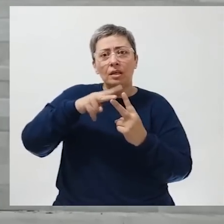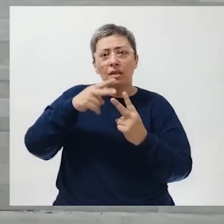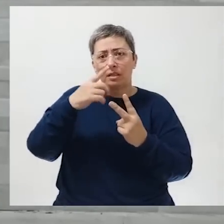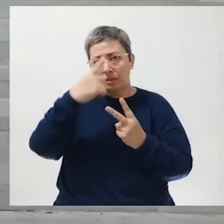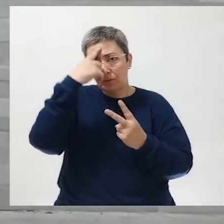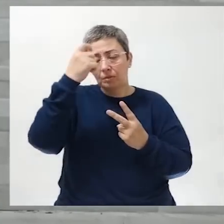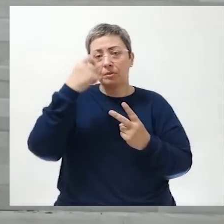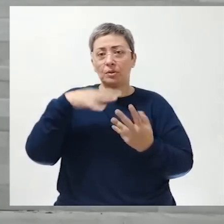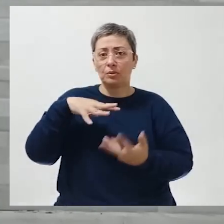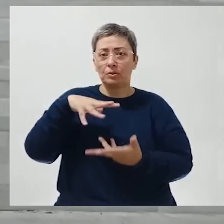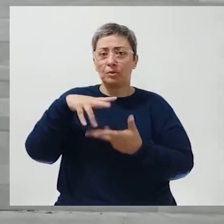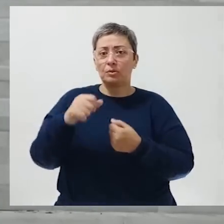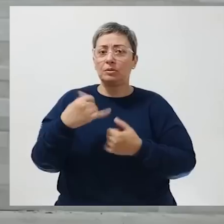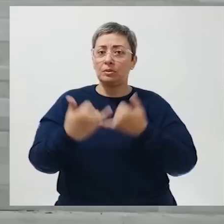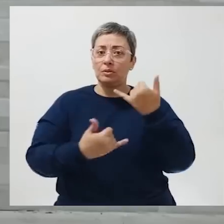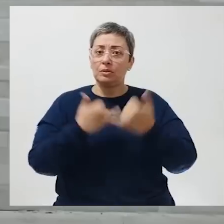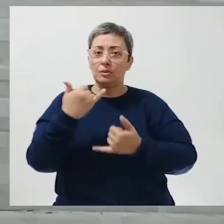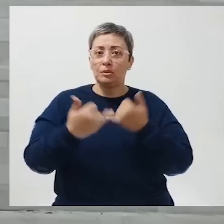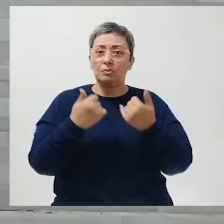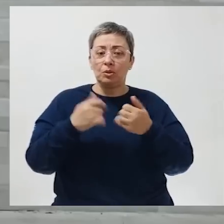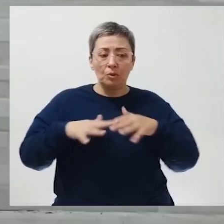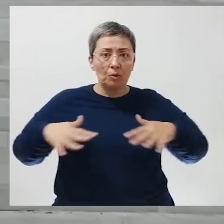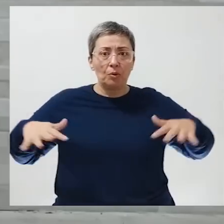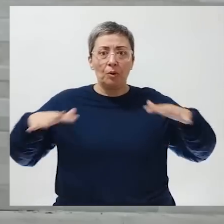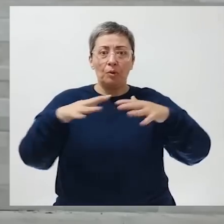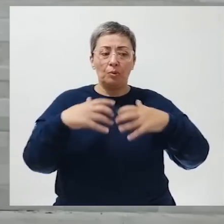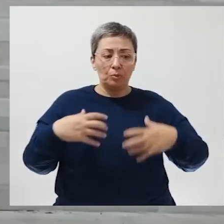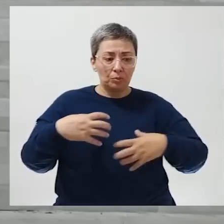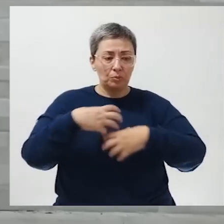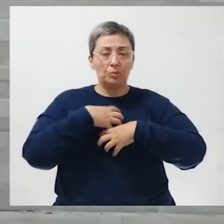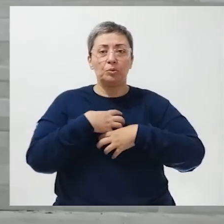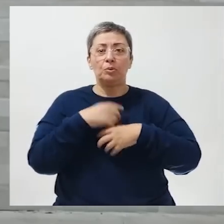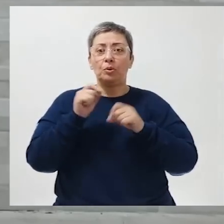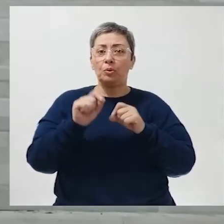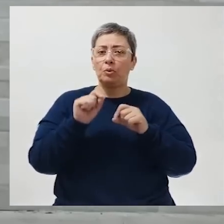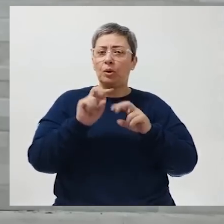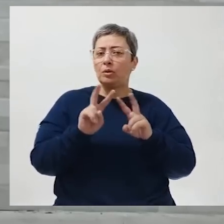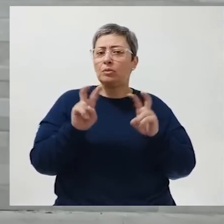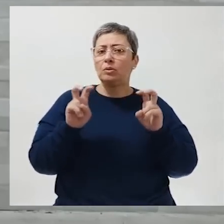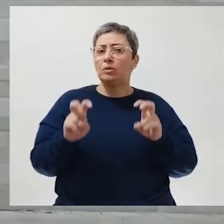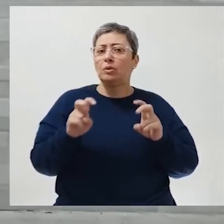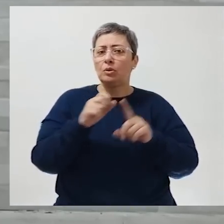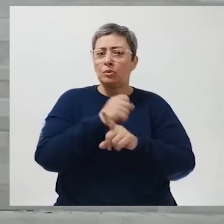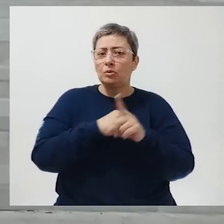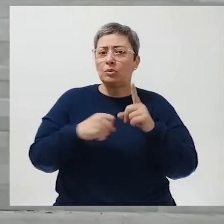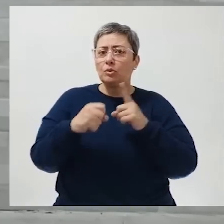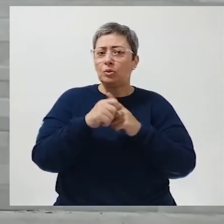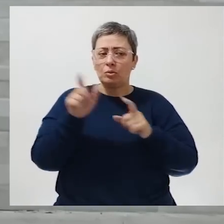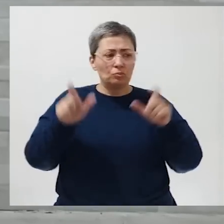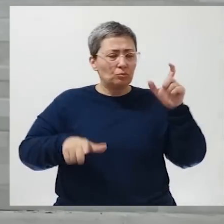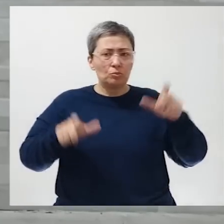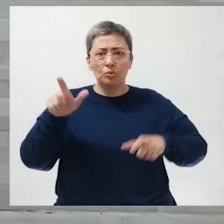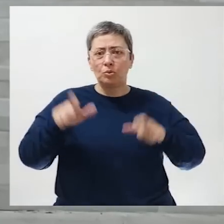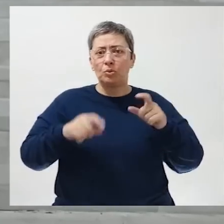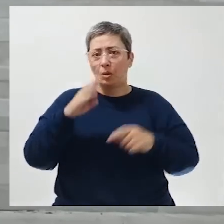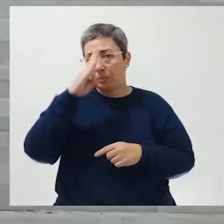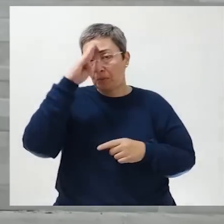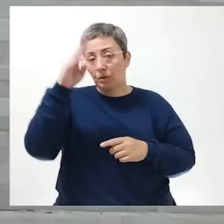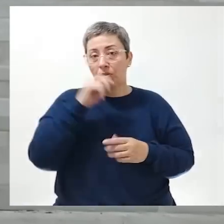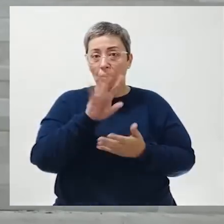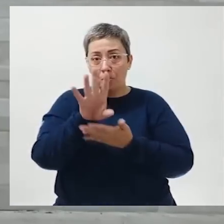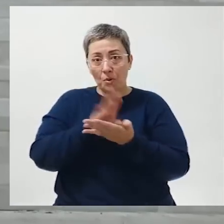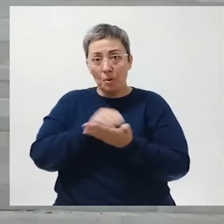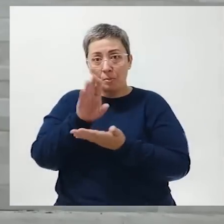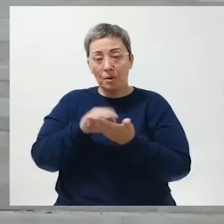Nas brincadeiras, elas exploram um pouco sobre os sentimentos, sobre os papéis sociais, principalmente imitando